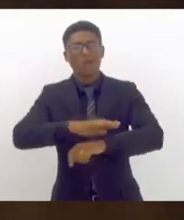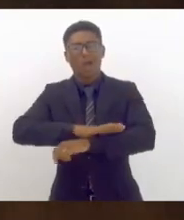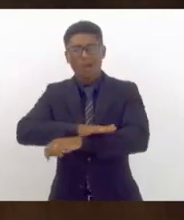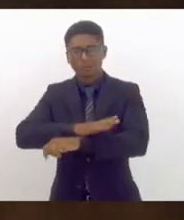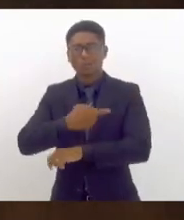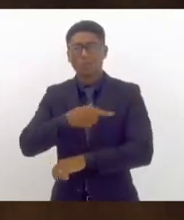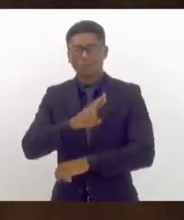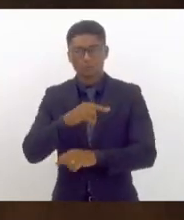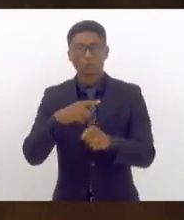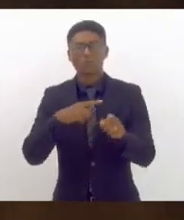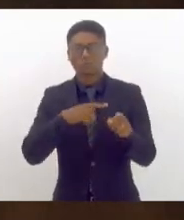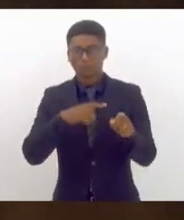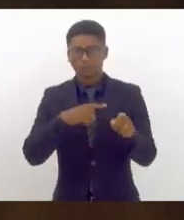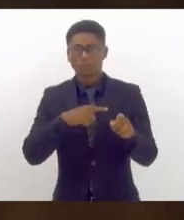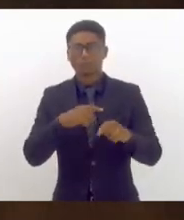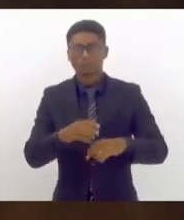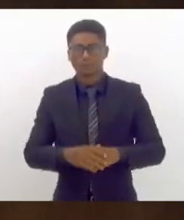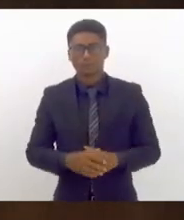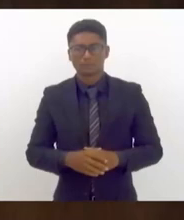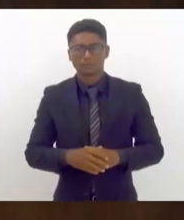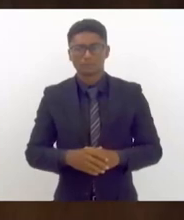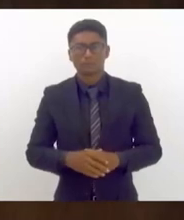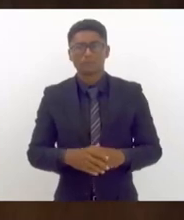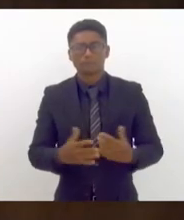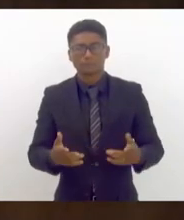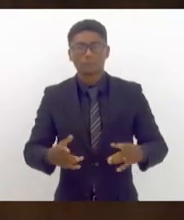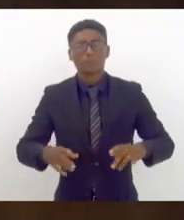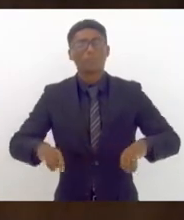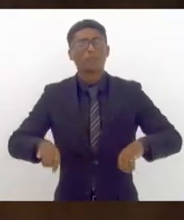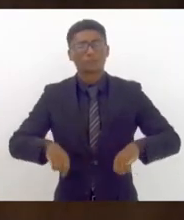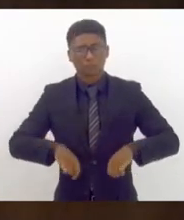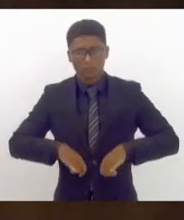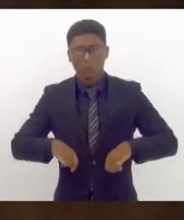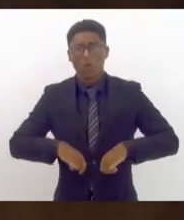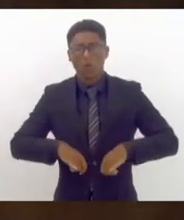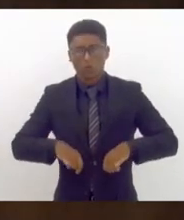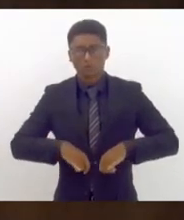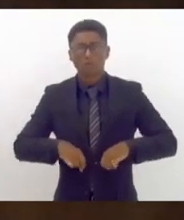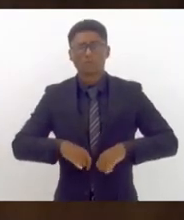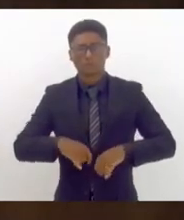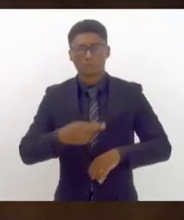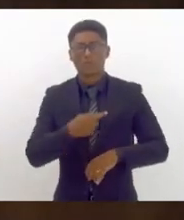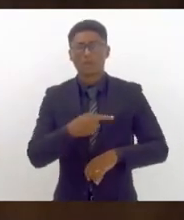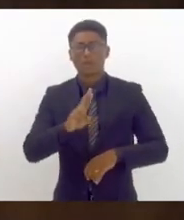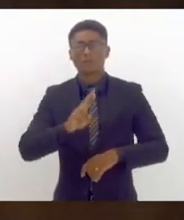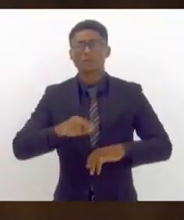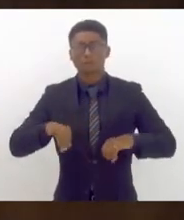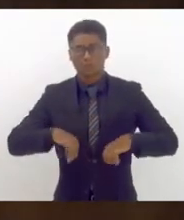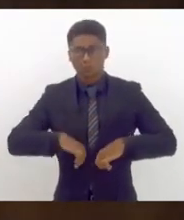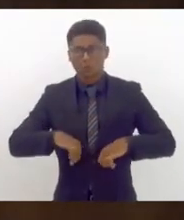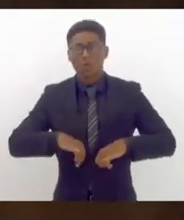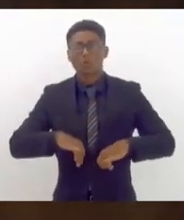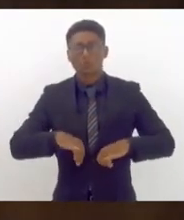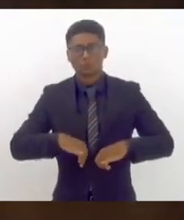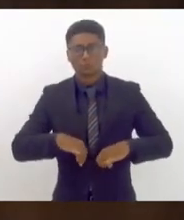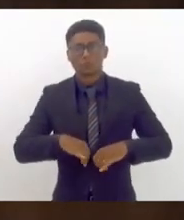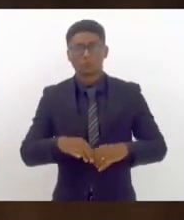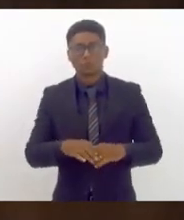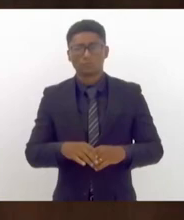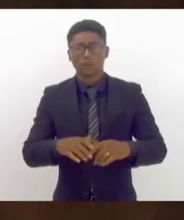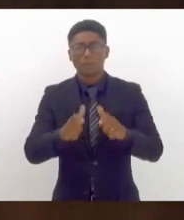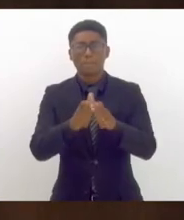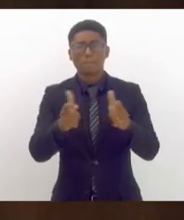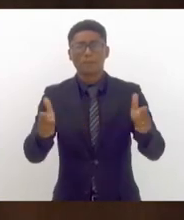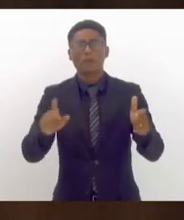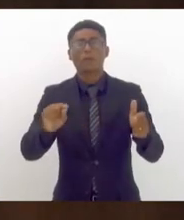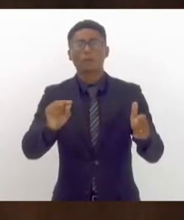religioso. As grandes sofredoras e violentadas religiões que sofrem com a intolerância, em sua maioria,